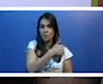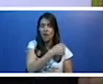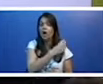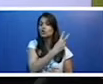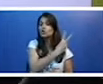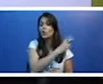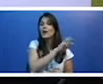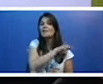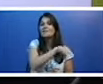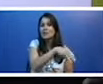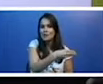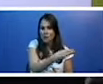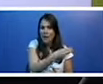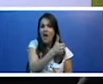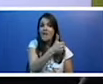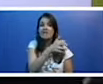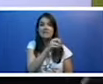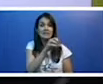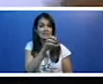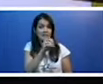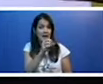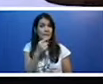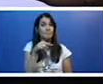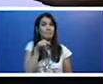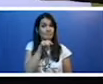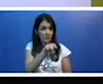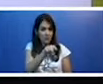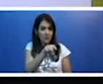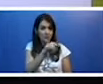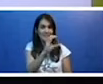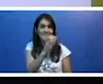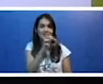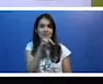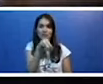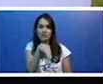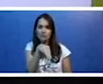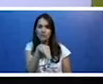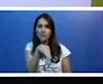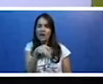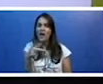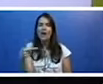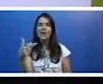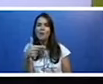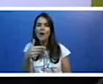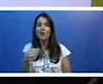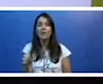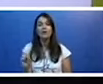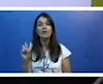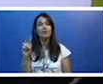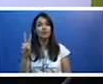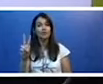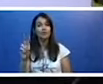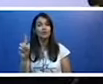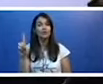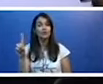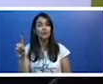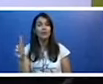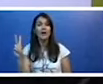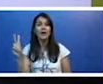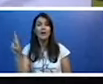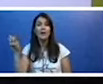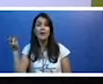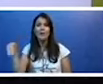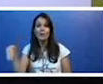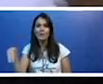2 milhões e 100 mil centímetros equivalem a 21